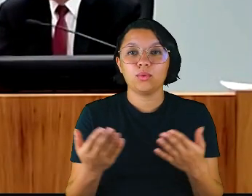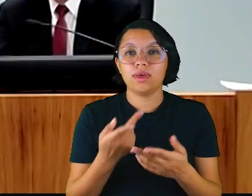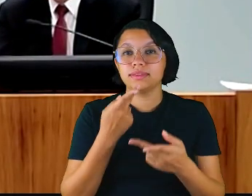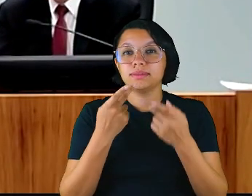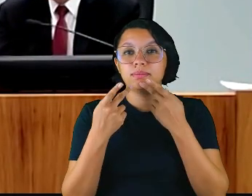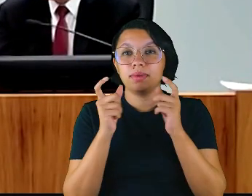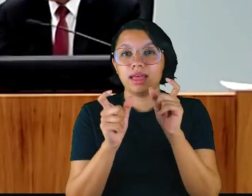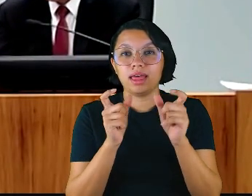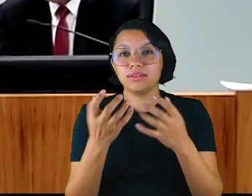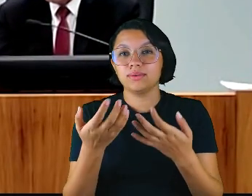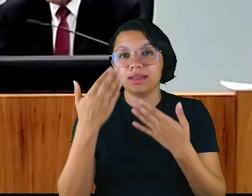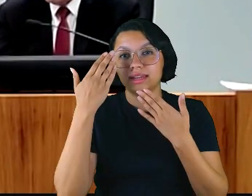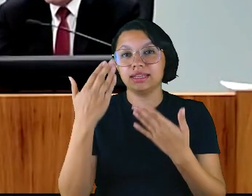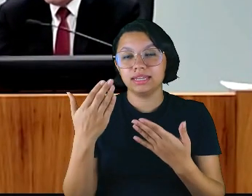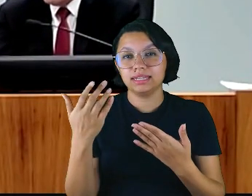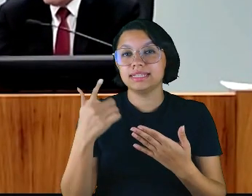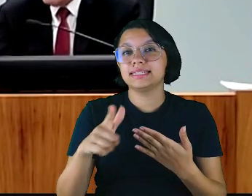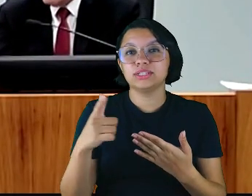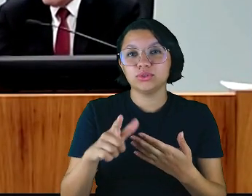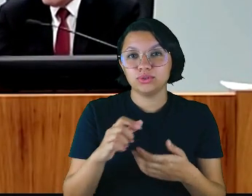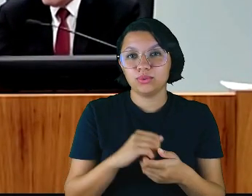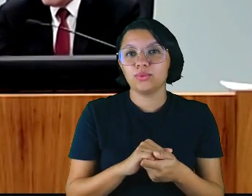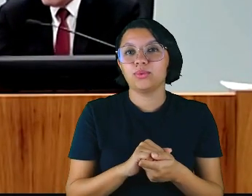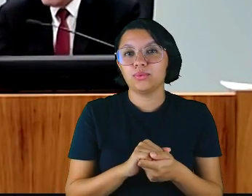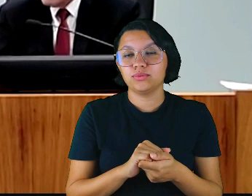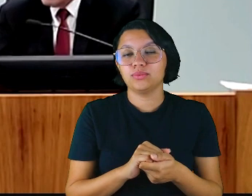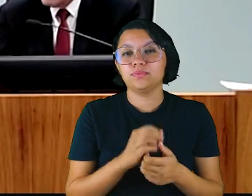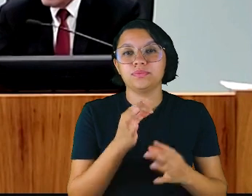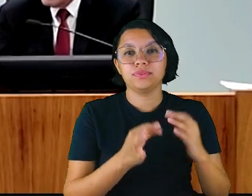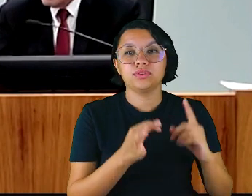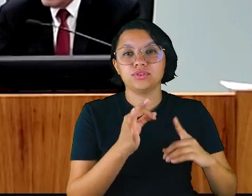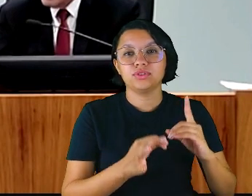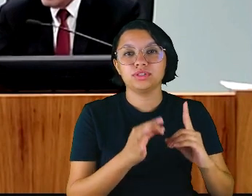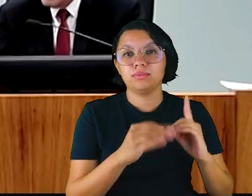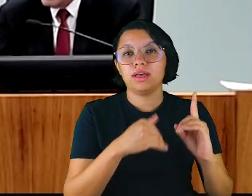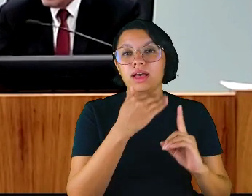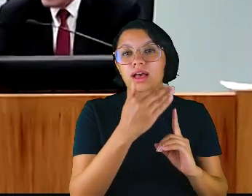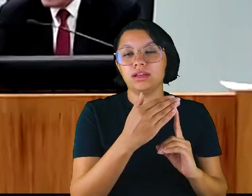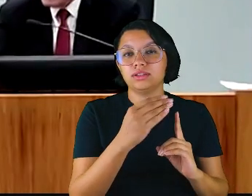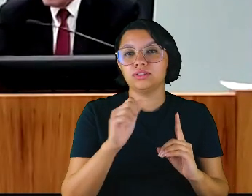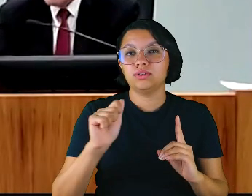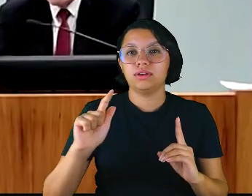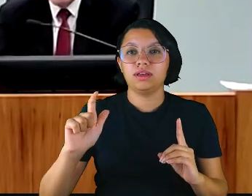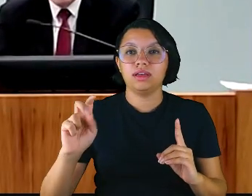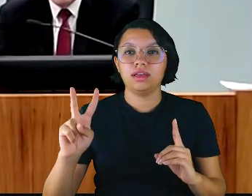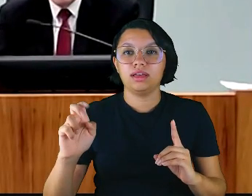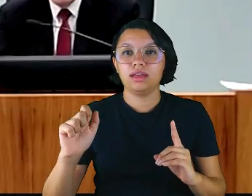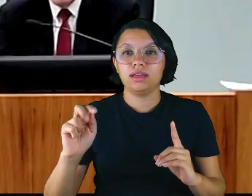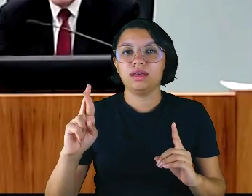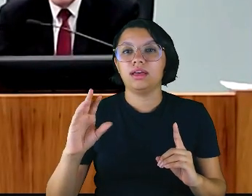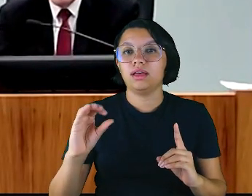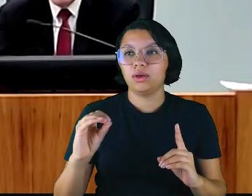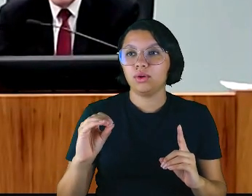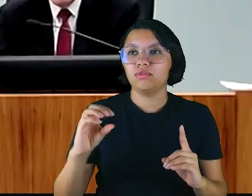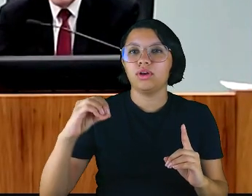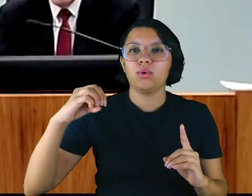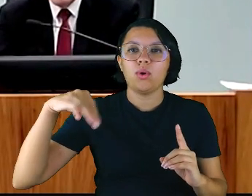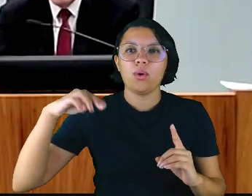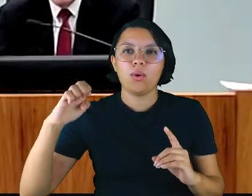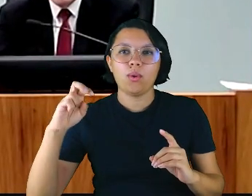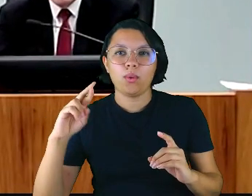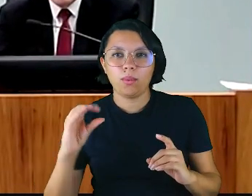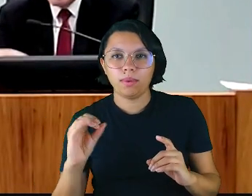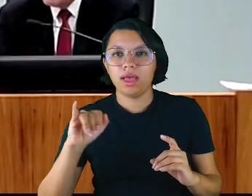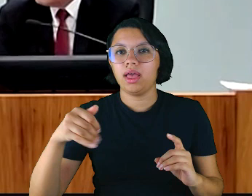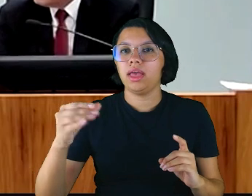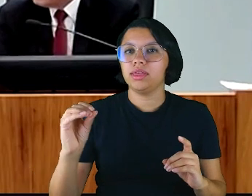essas palavras, eu quero agradecer uma vez mais, desembargador Álvaro, desembargador Homero, os demais, Leila,